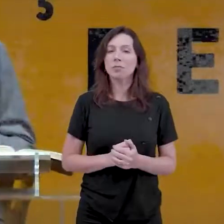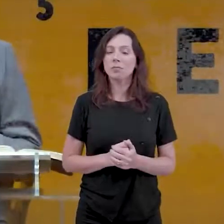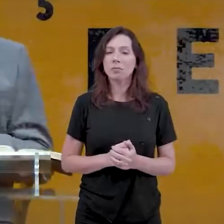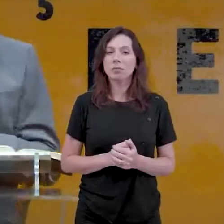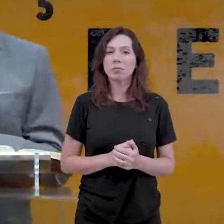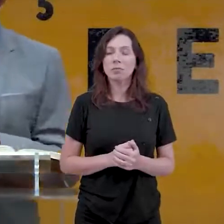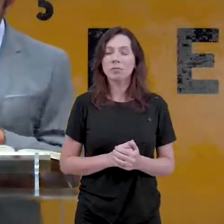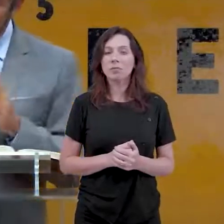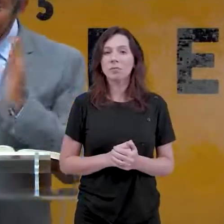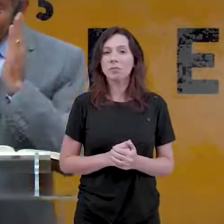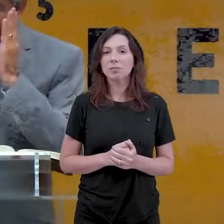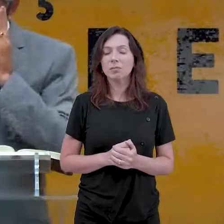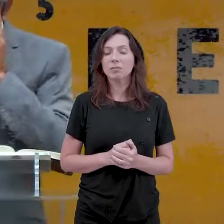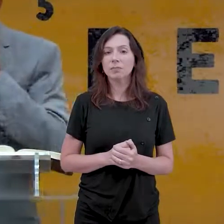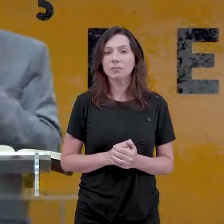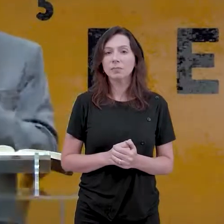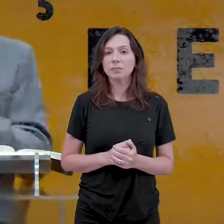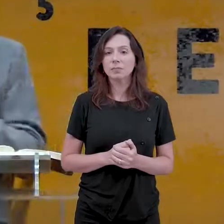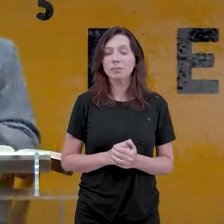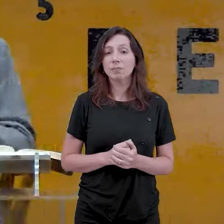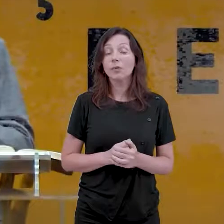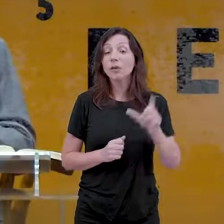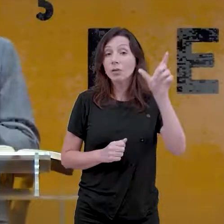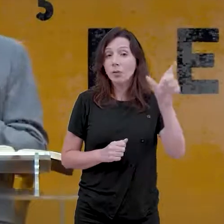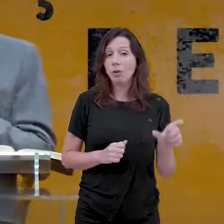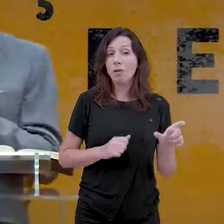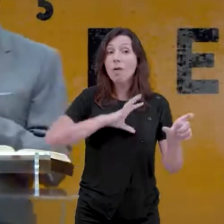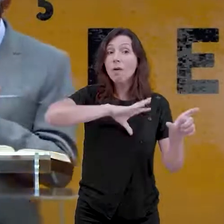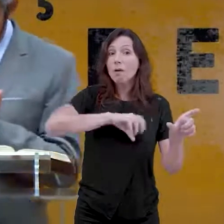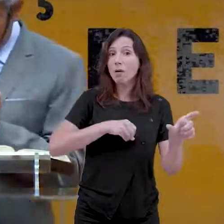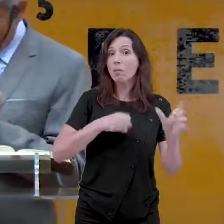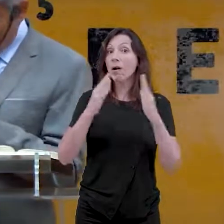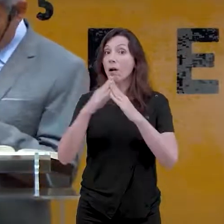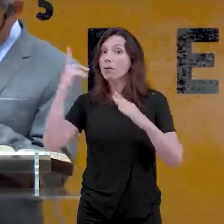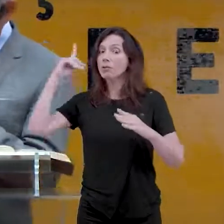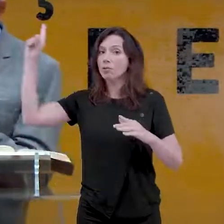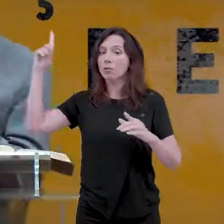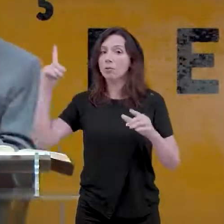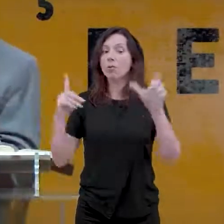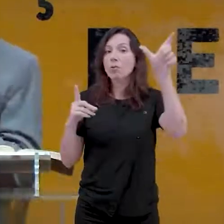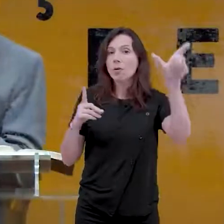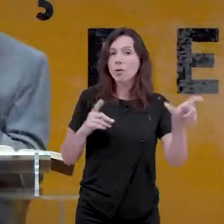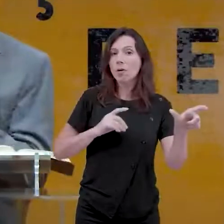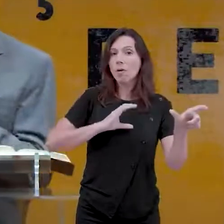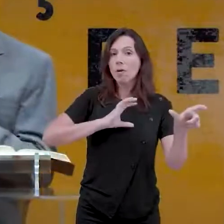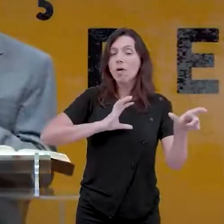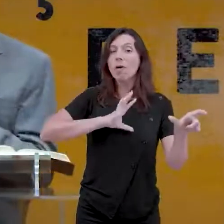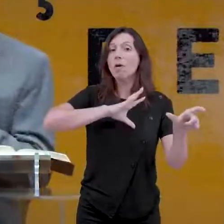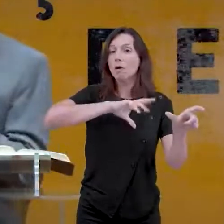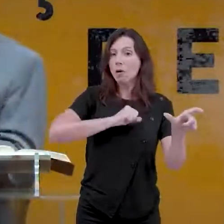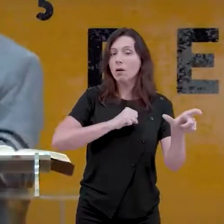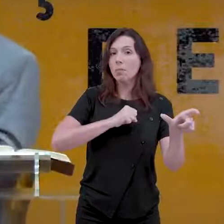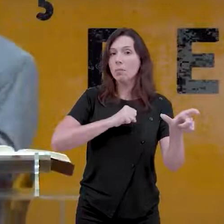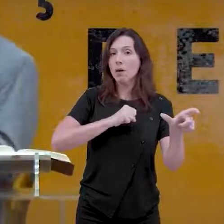Mas esse homem está despertado, não só pelo seu amor à casa de Deus, não só pelo Deus da casa